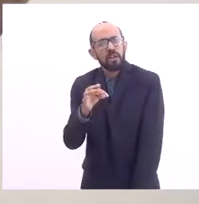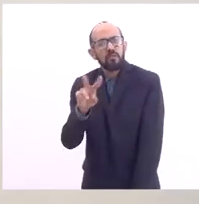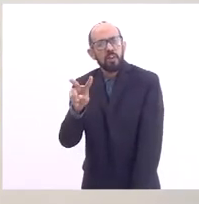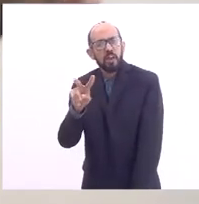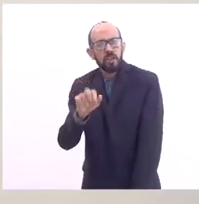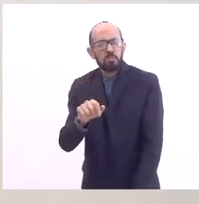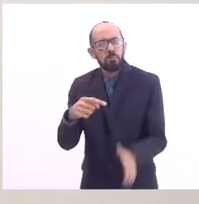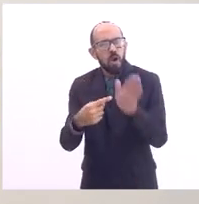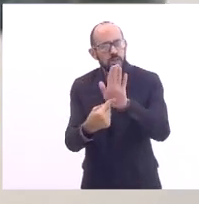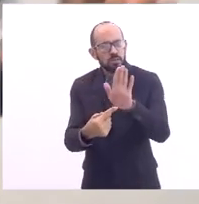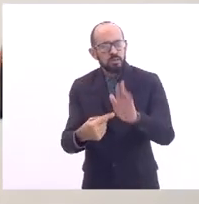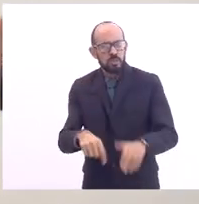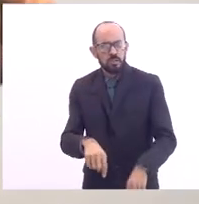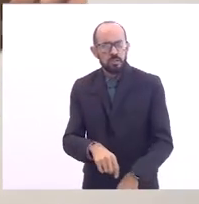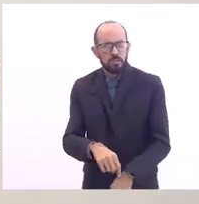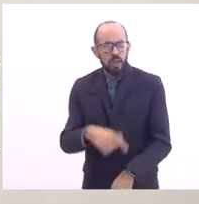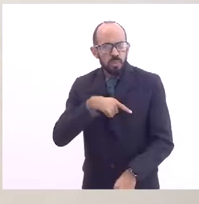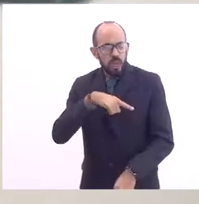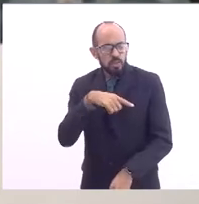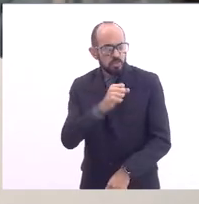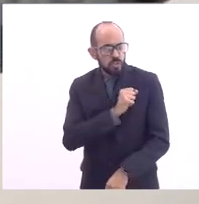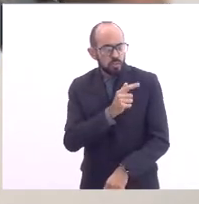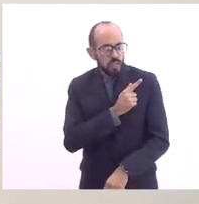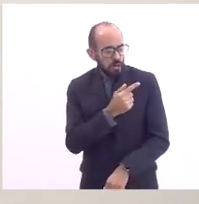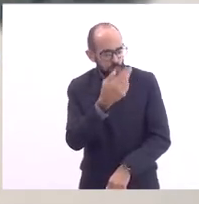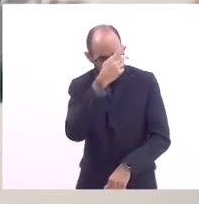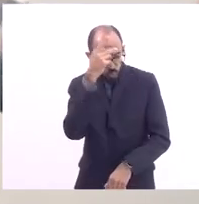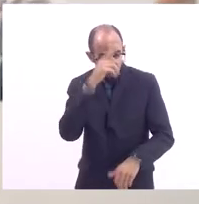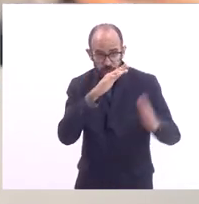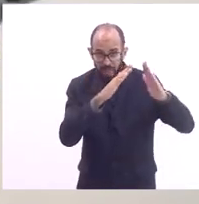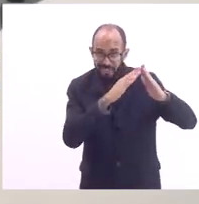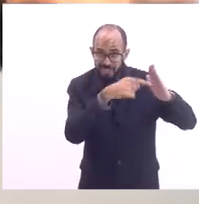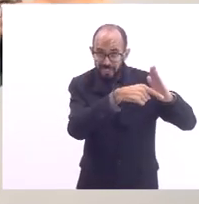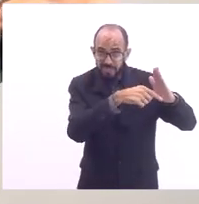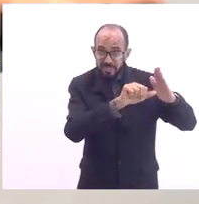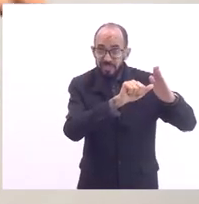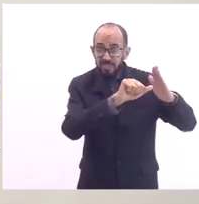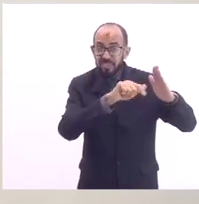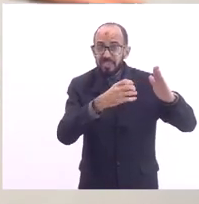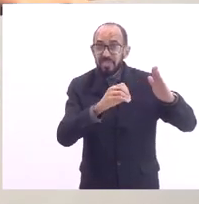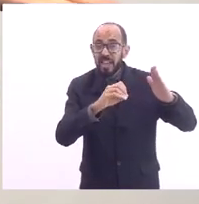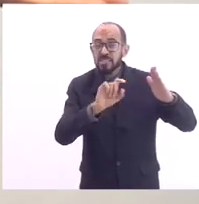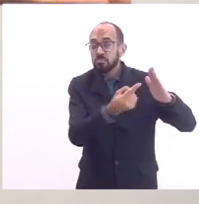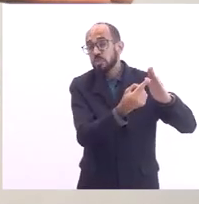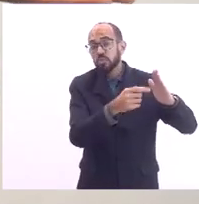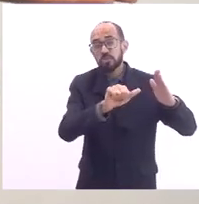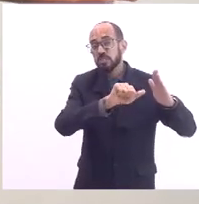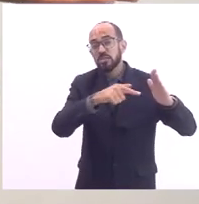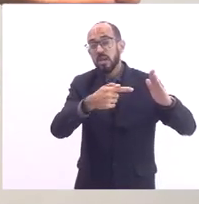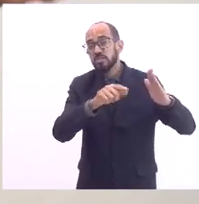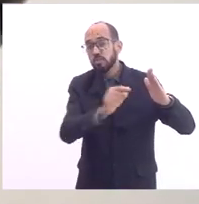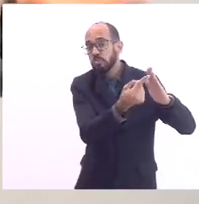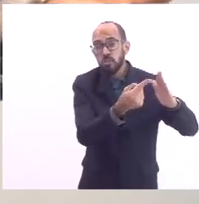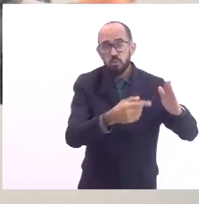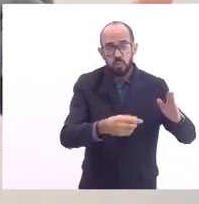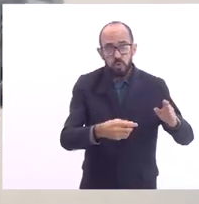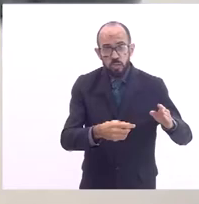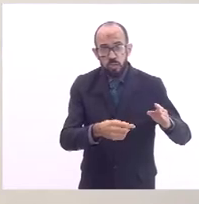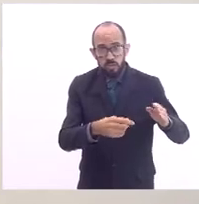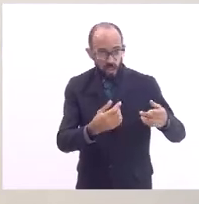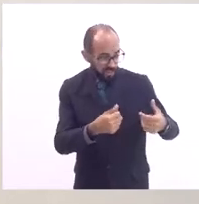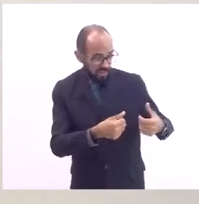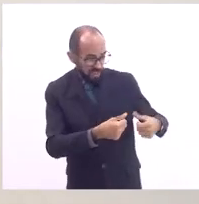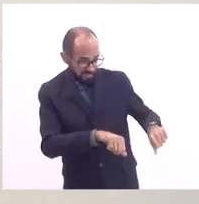conta aí em São Gonçalo, 17 mil. De 10 mil, de 5 mil. E aí, gente, o que, que é isso? E ficou por isso